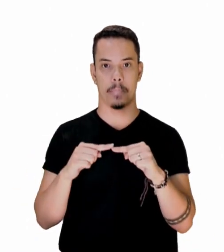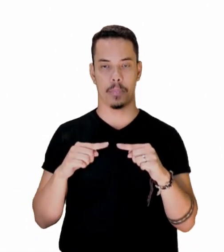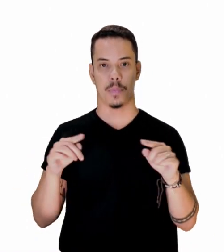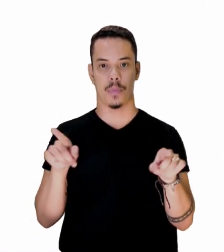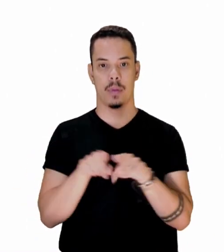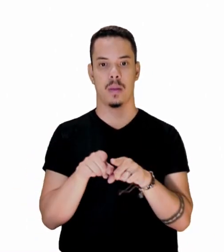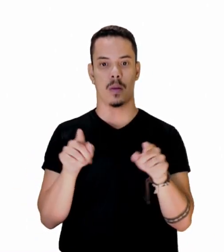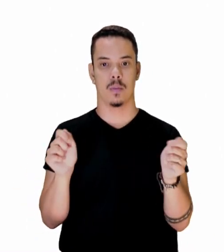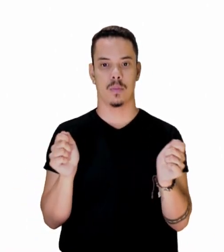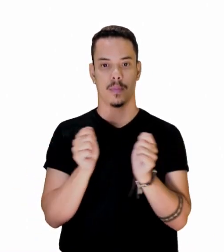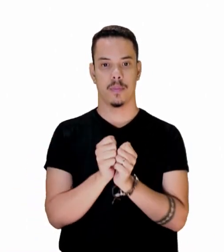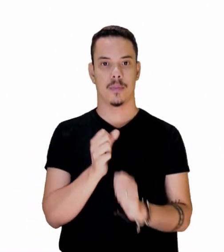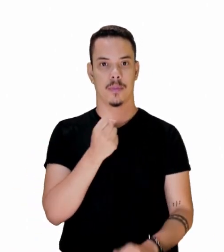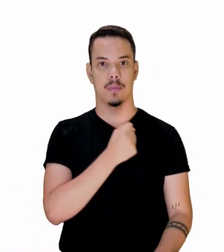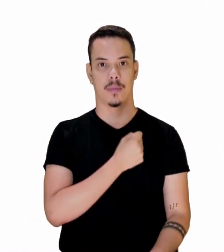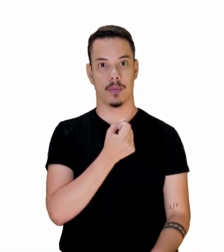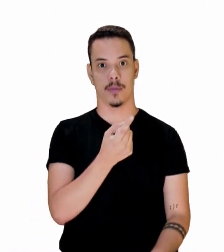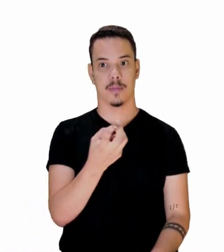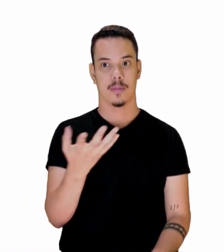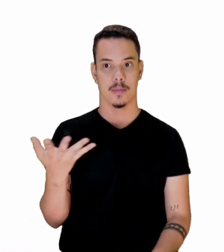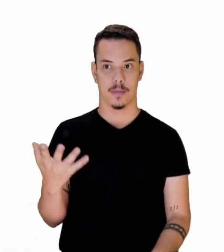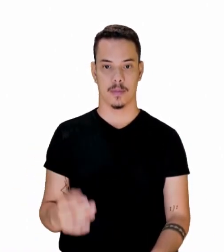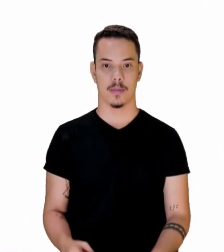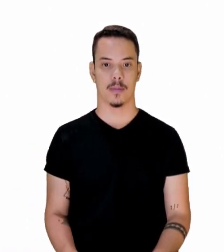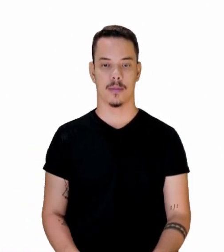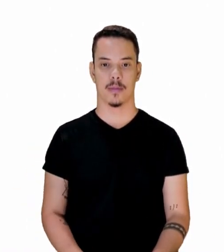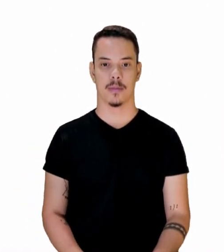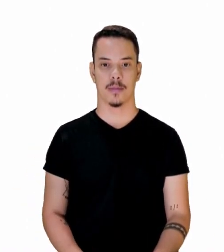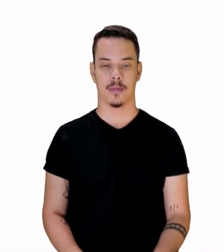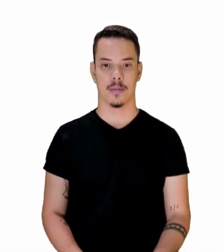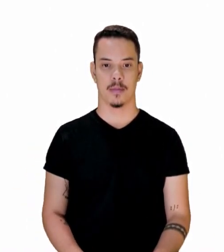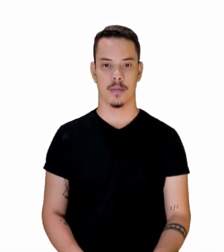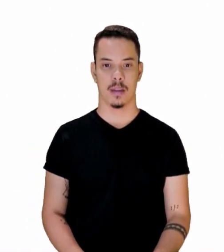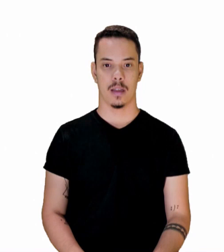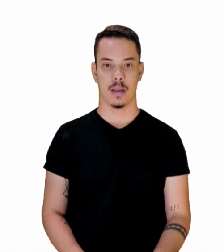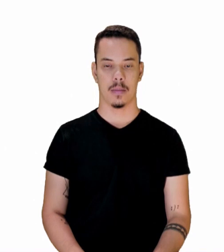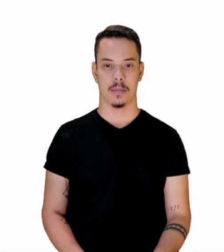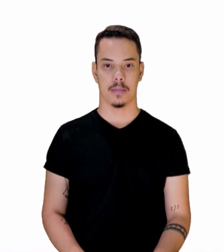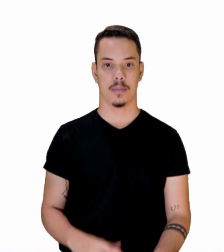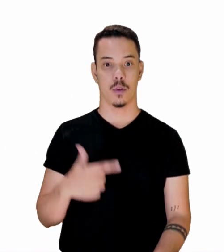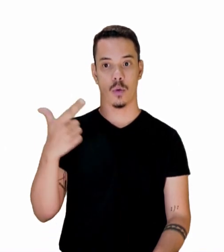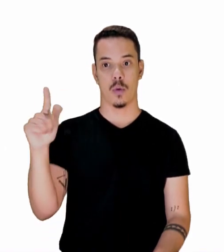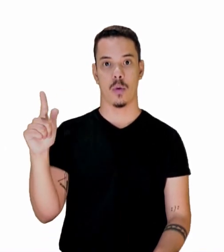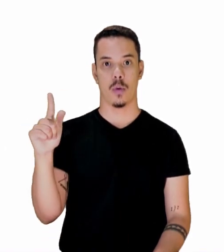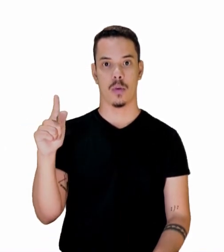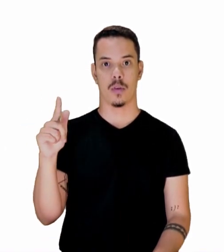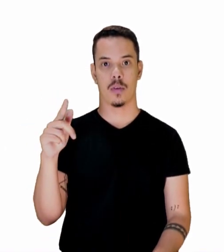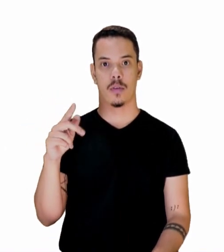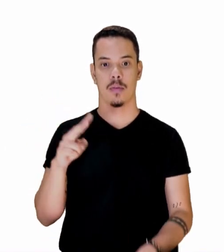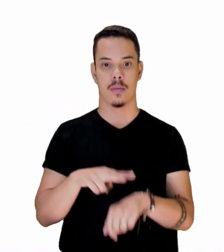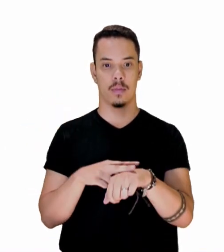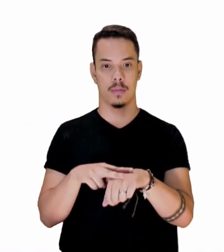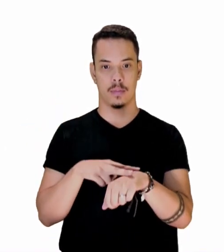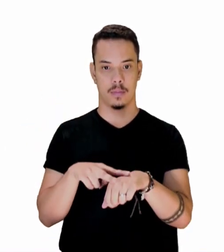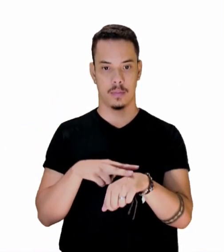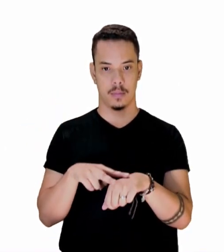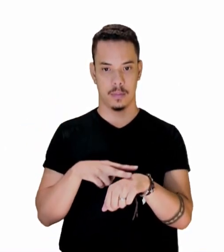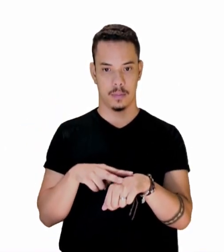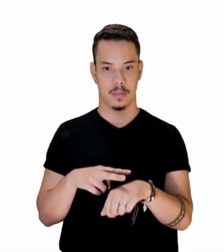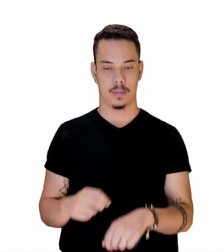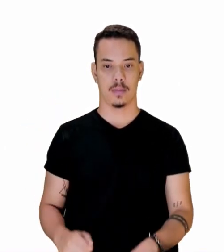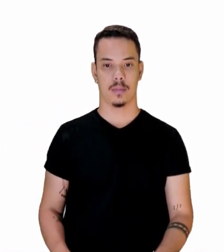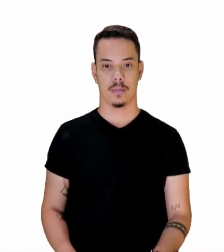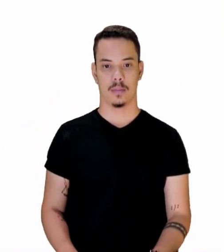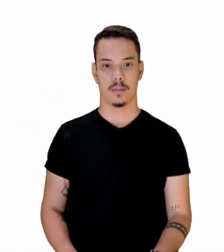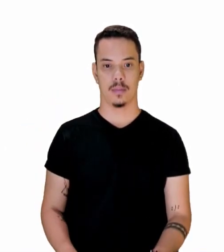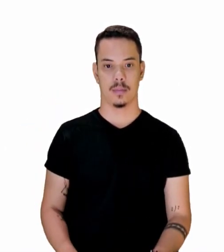né? Do número e de pessoa. Hipérbato. De parata,